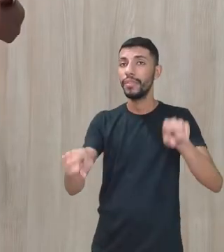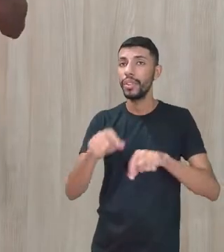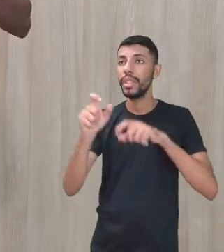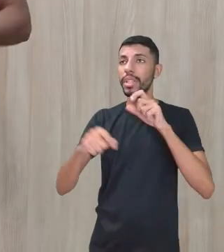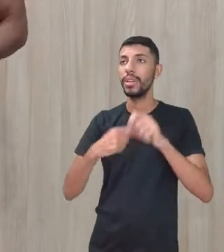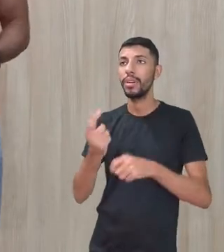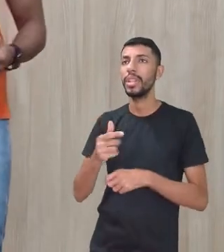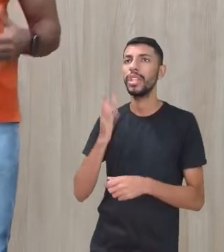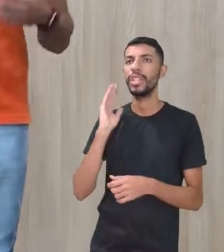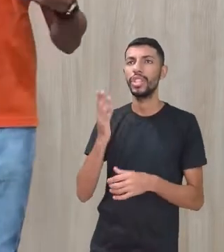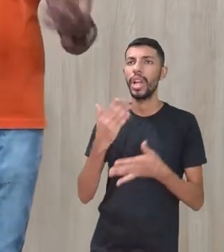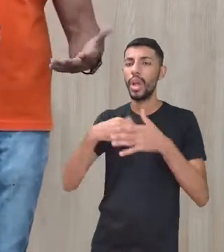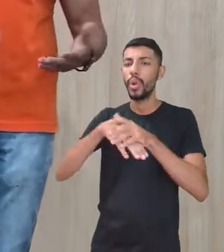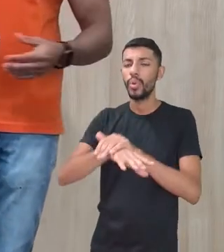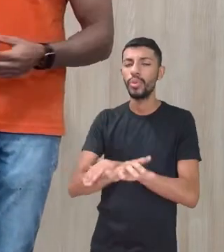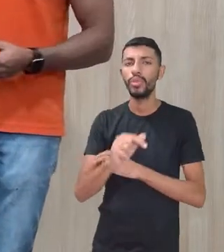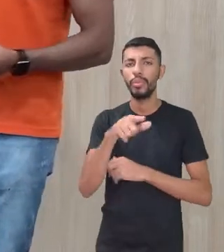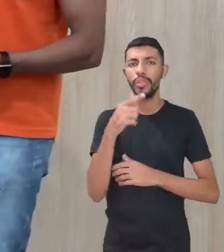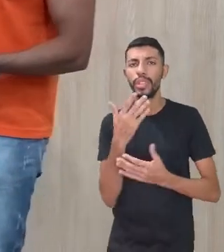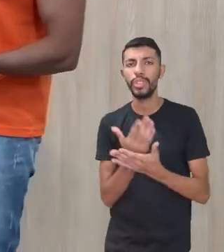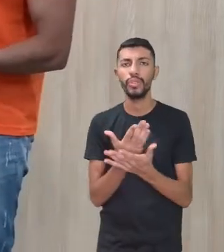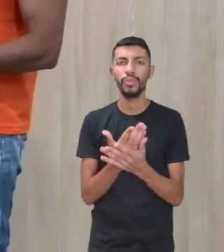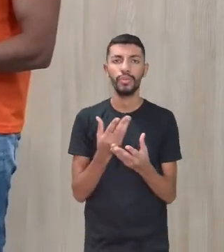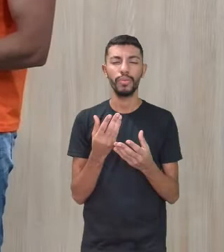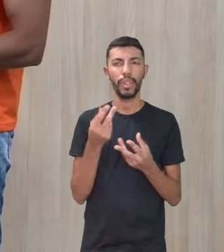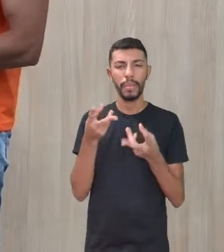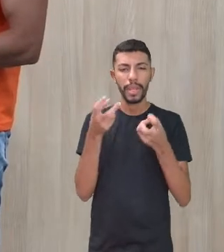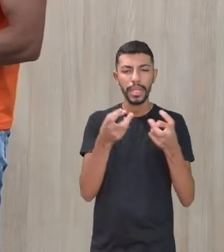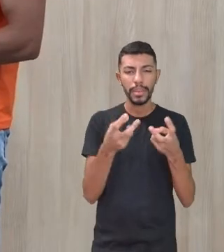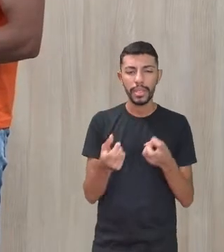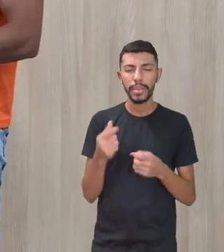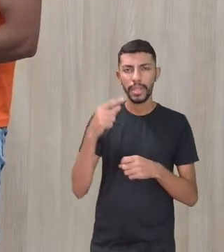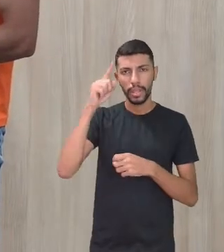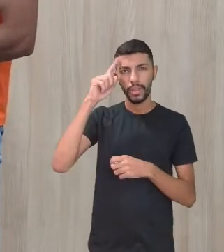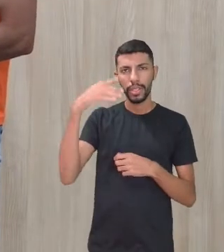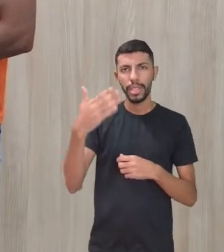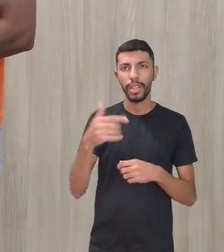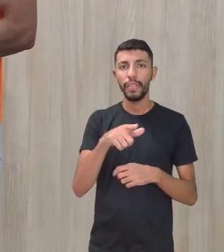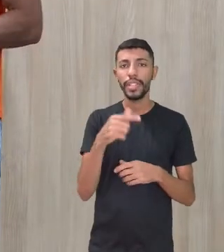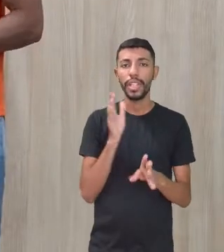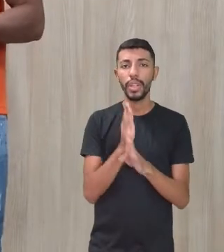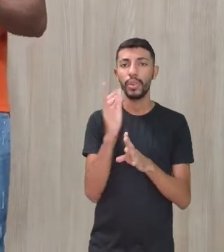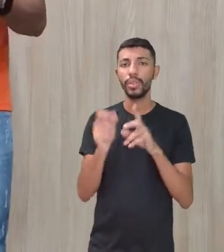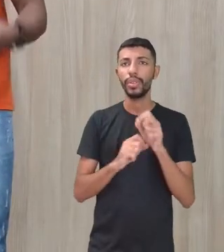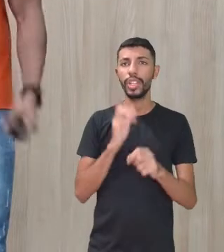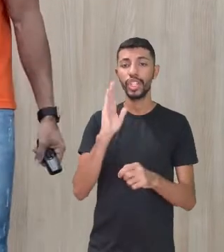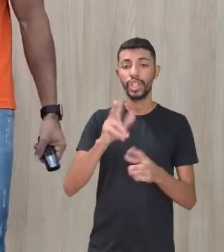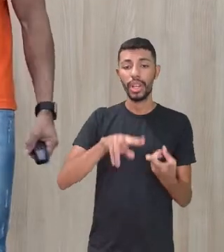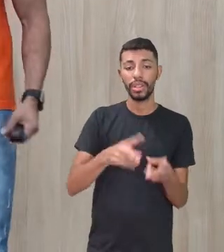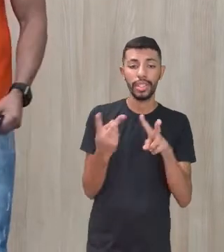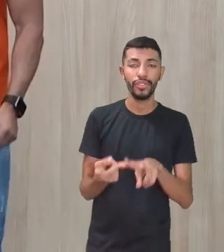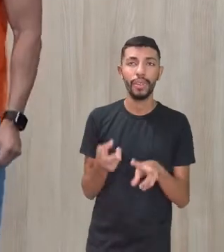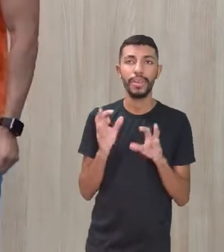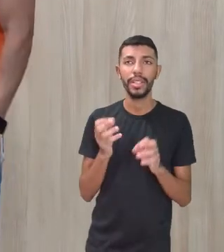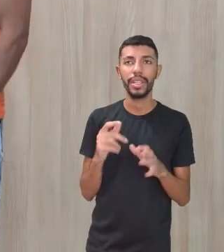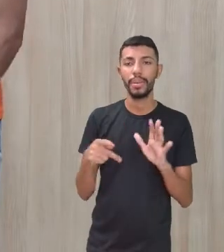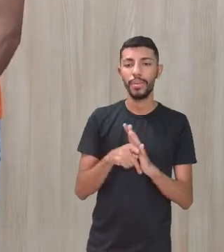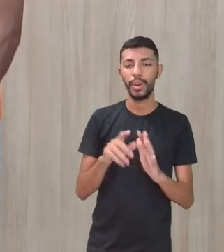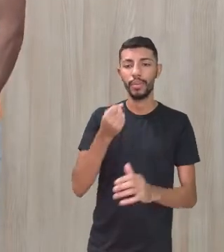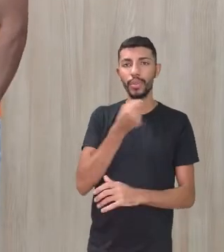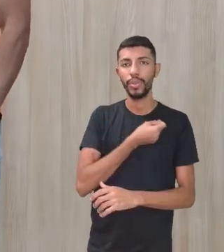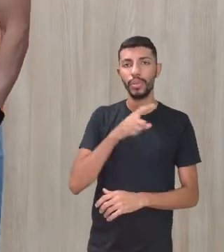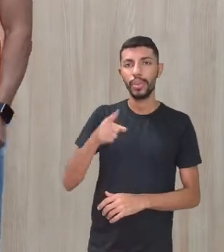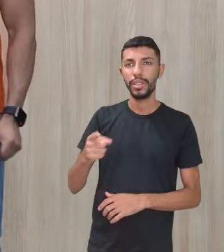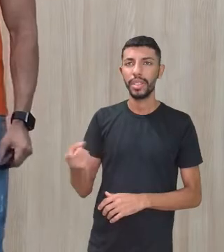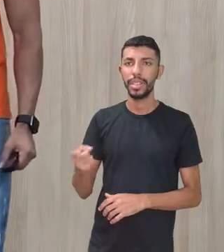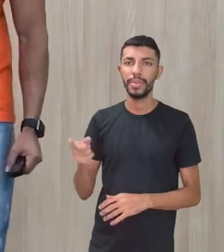como você vê bastante no dia a dia, você encontra aí, certo? Já a transformação para esse